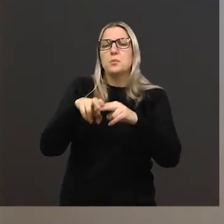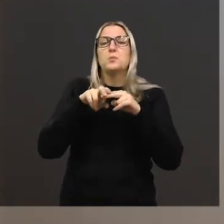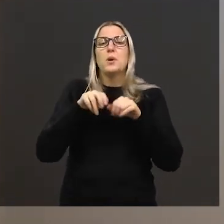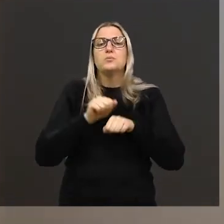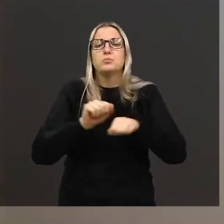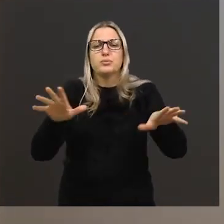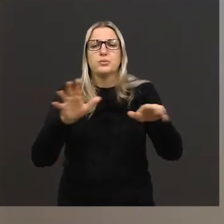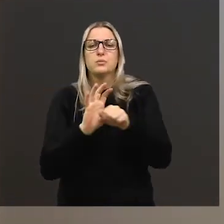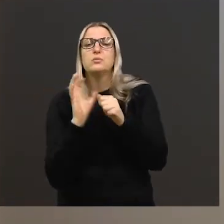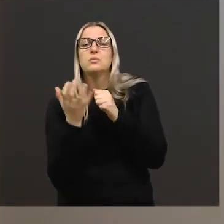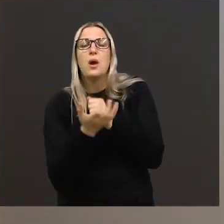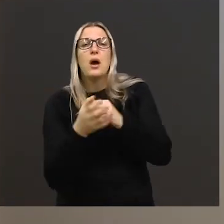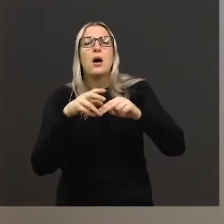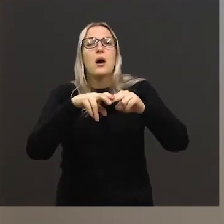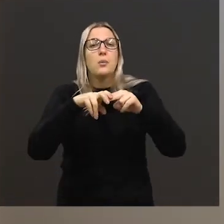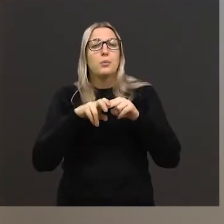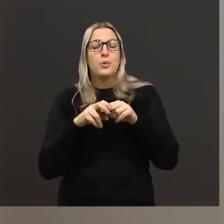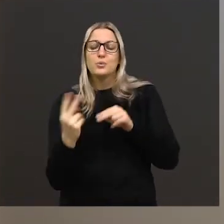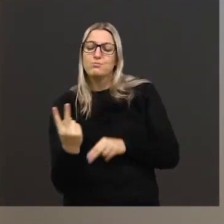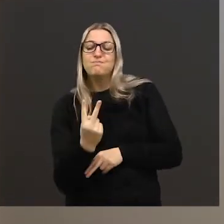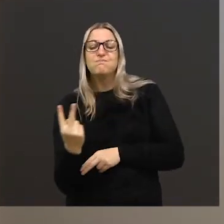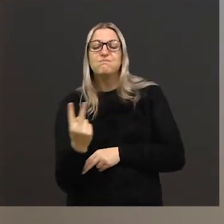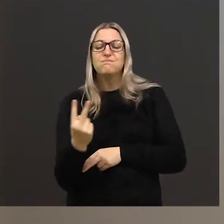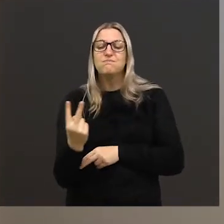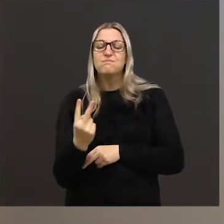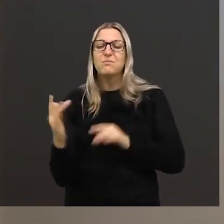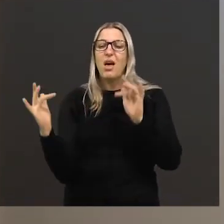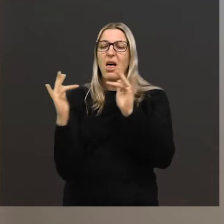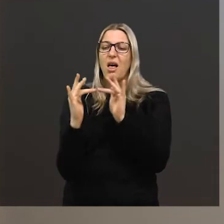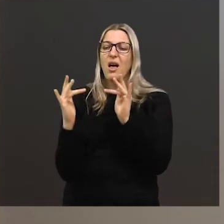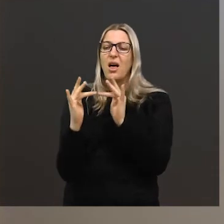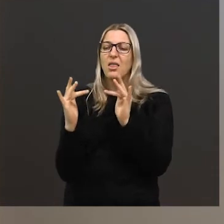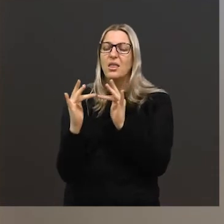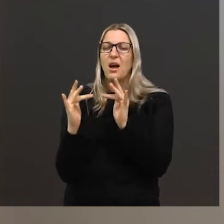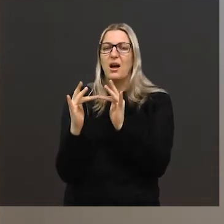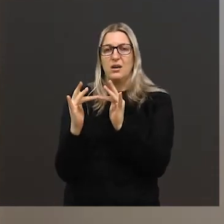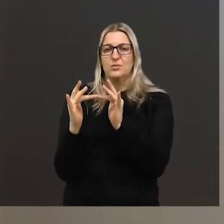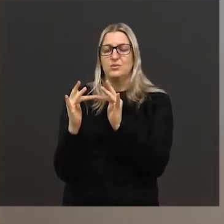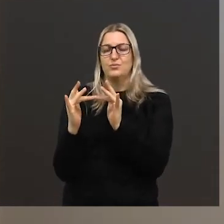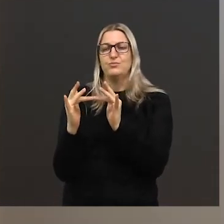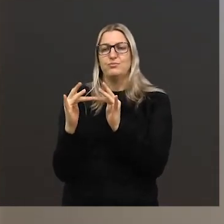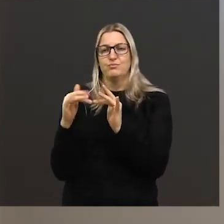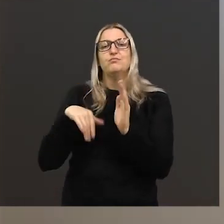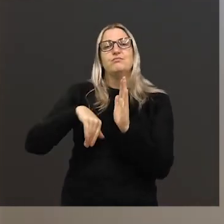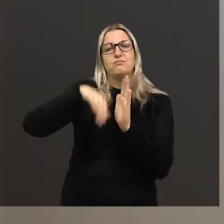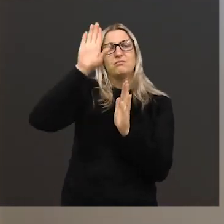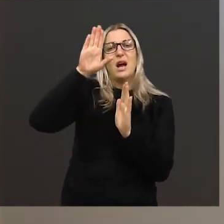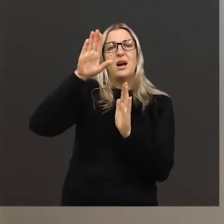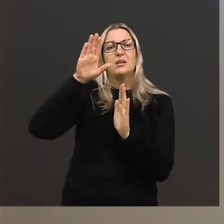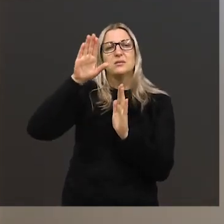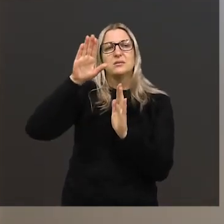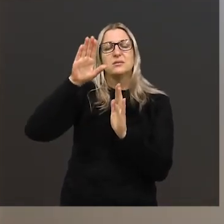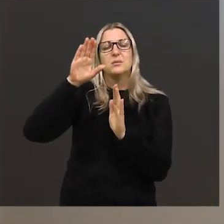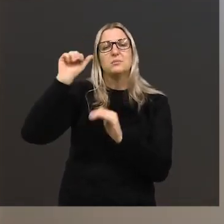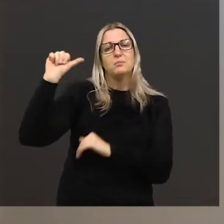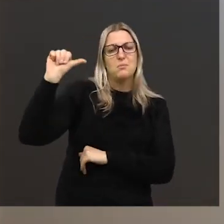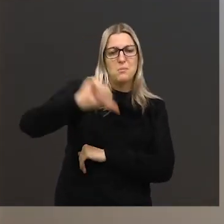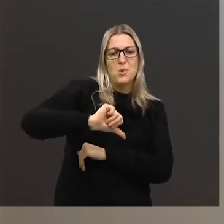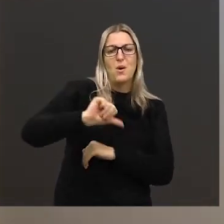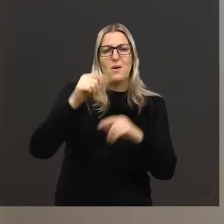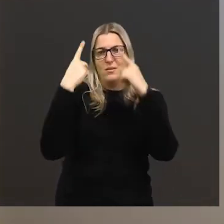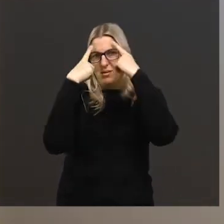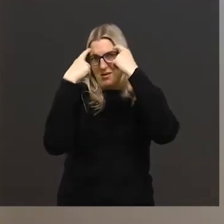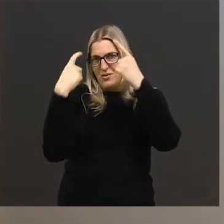razão da pandemia, faz com que então aquele contato de vítima com o agressor seja maior e isso